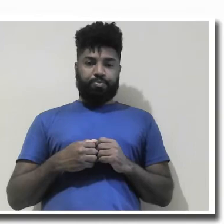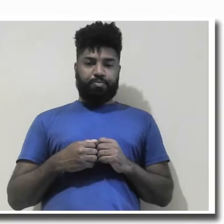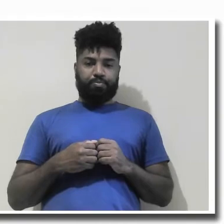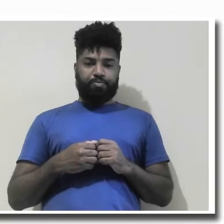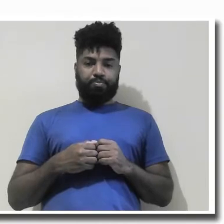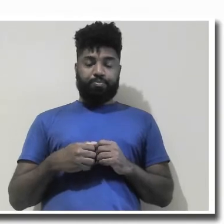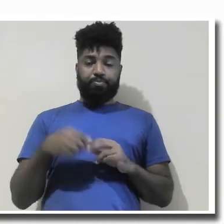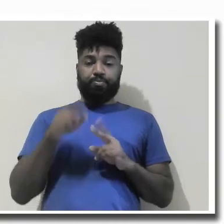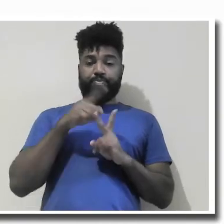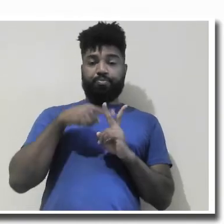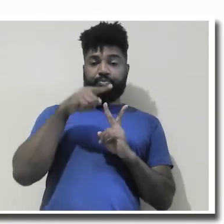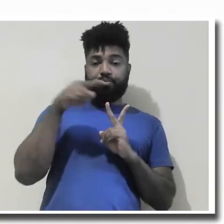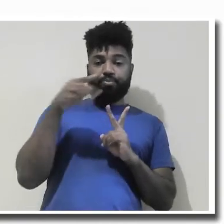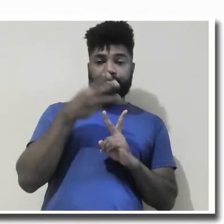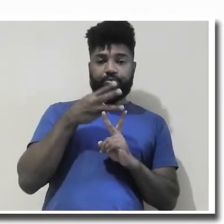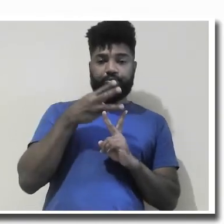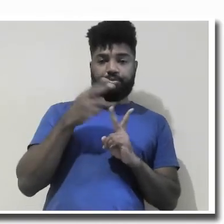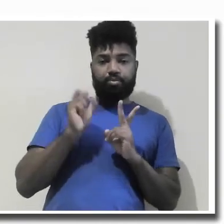A raiz cúbica de 8